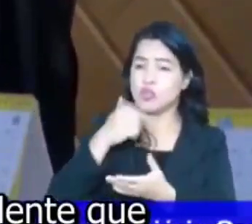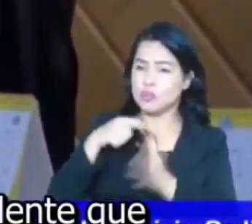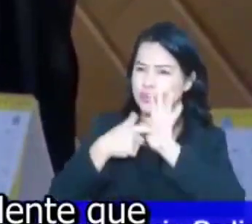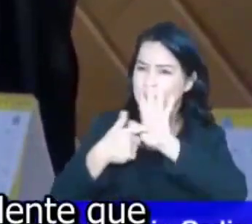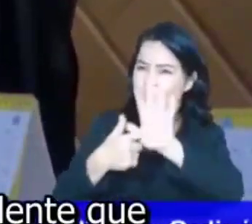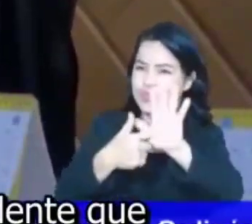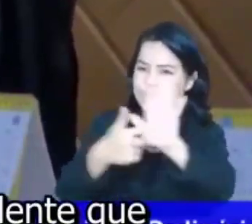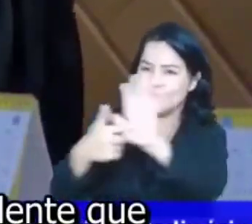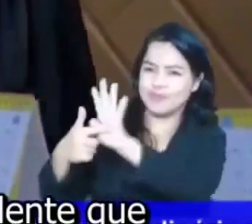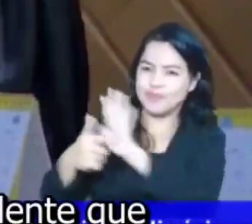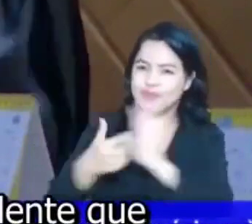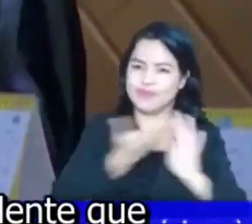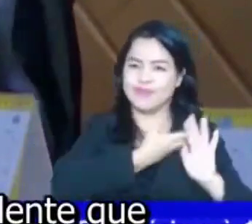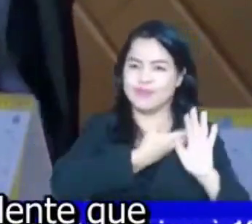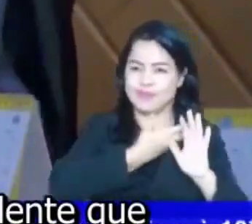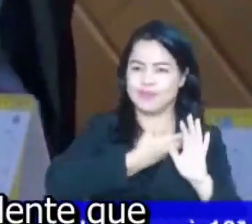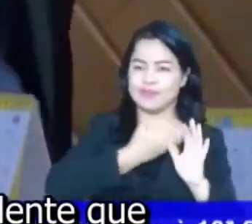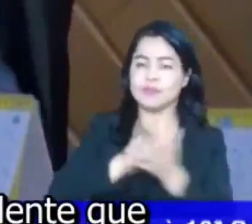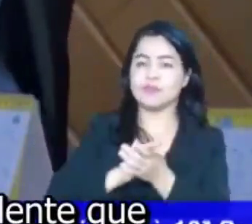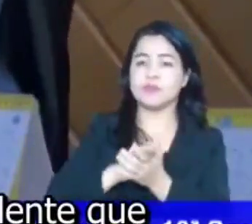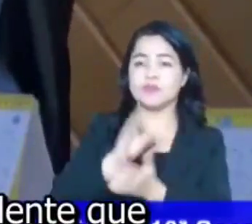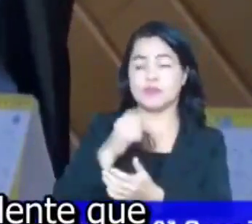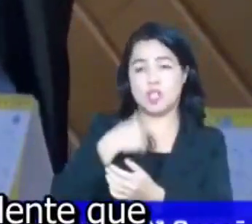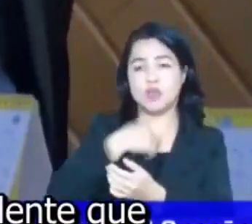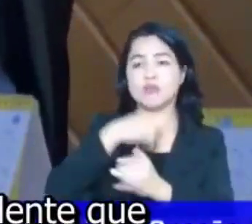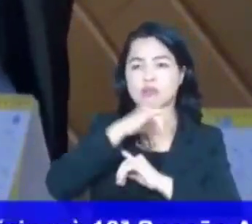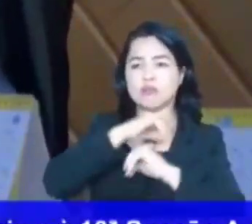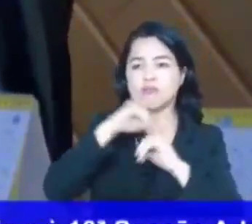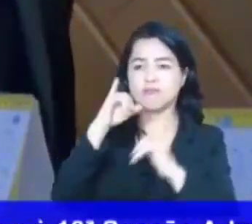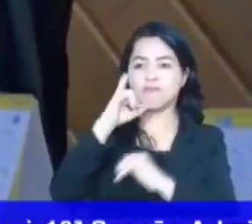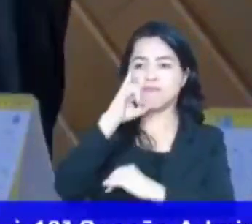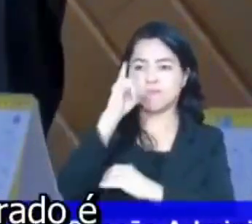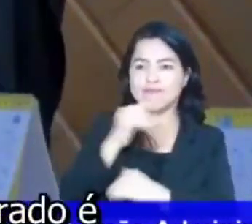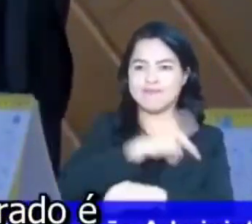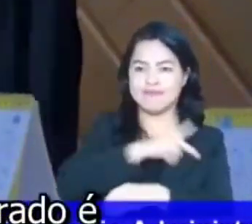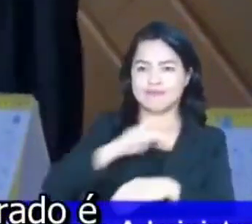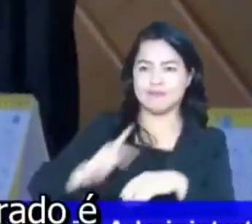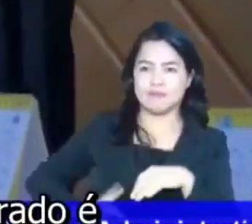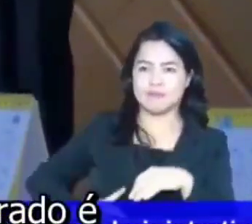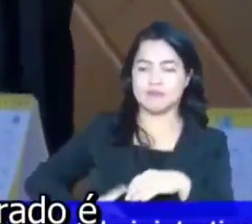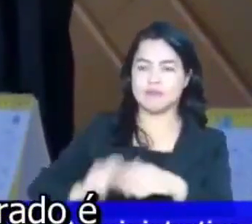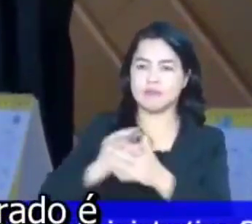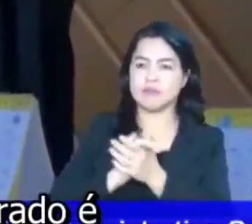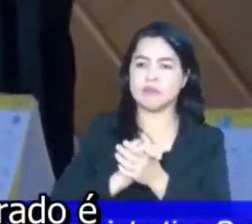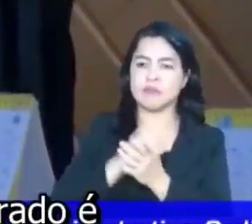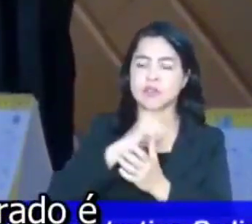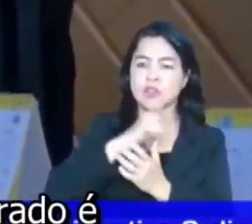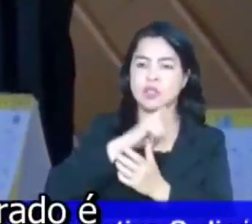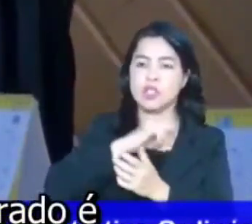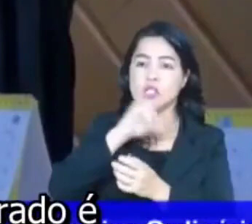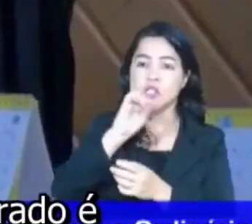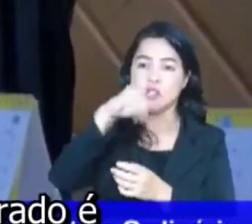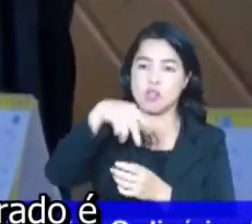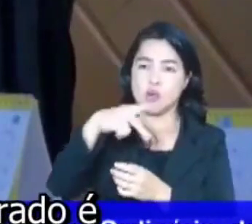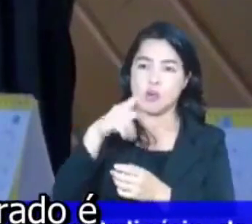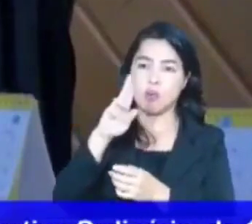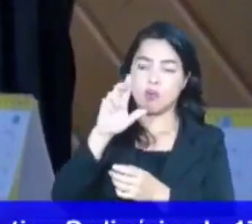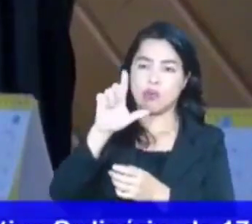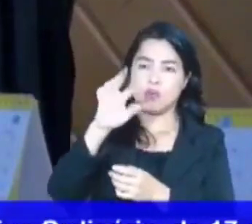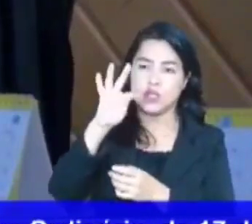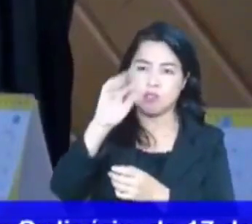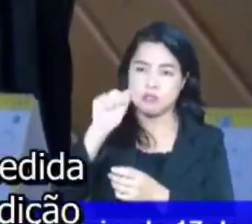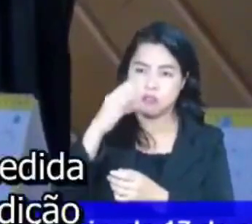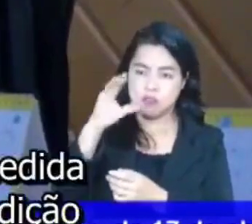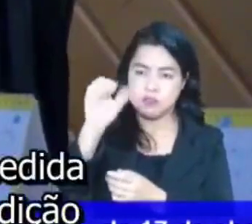colegas, mas eu venho dizendo aqui, presidente, que a imputação de suspeição ou impedimento de